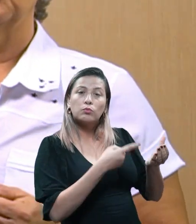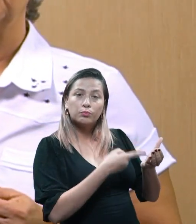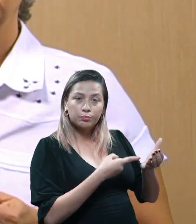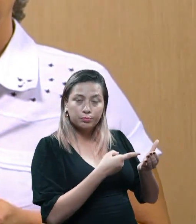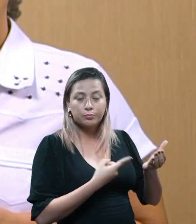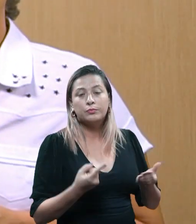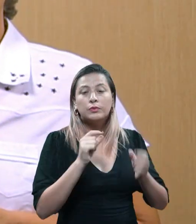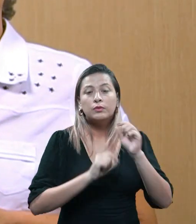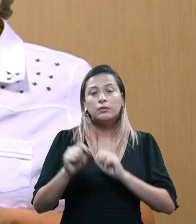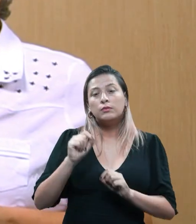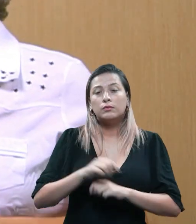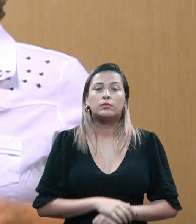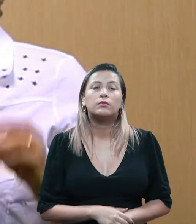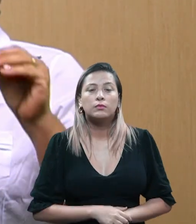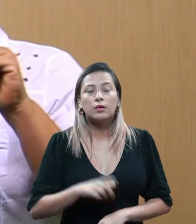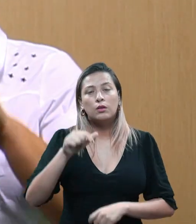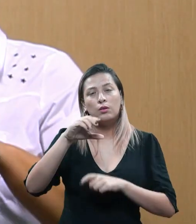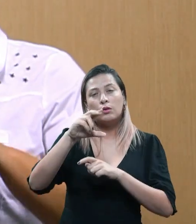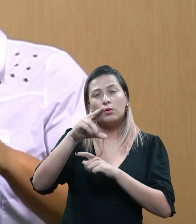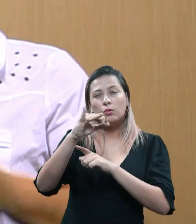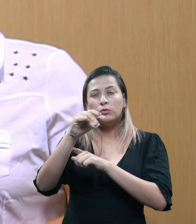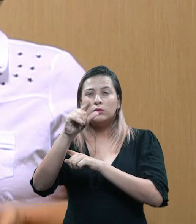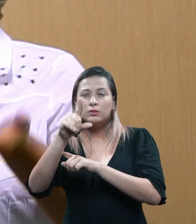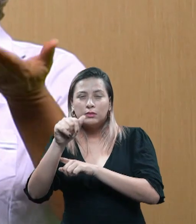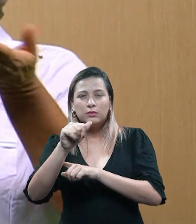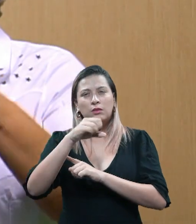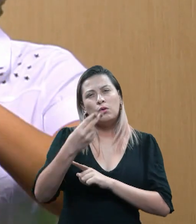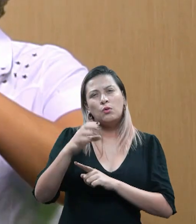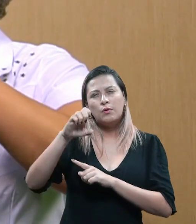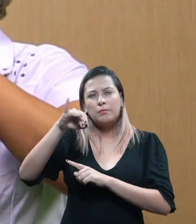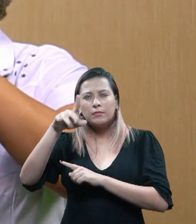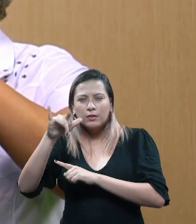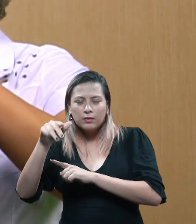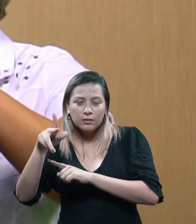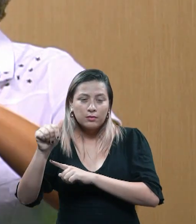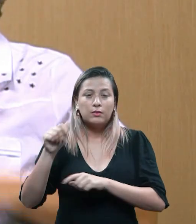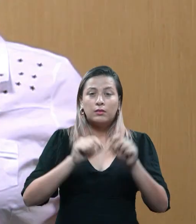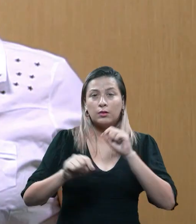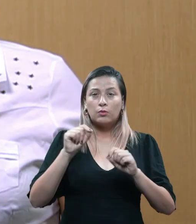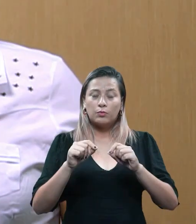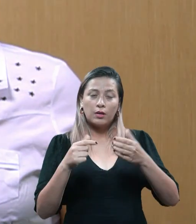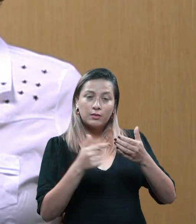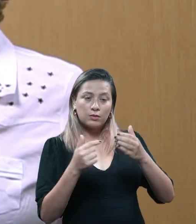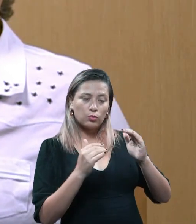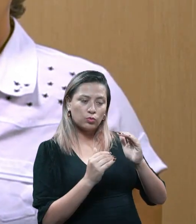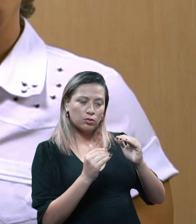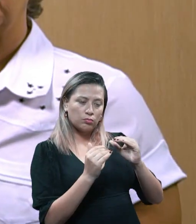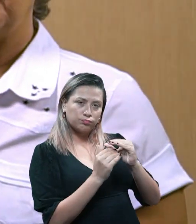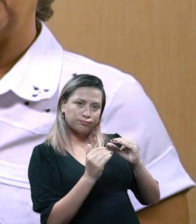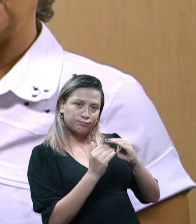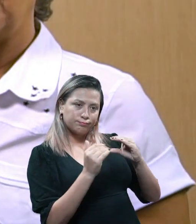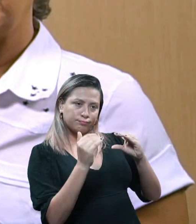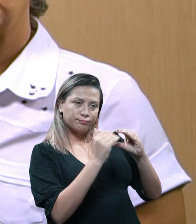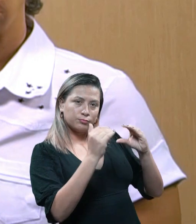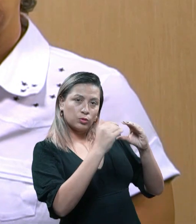camada lúcida ou hialina. É a segunda do exterior para o interior. Ela é constituída